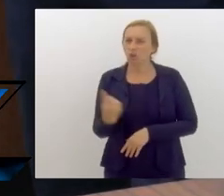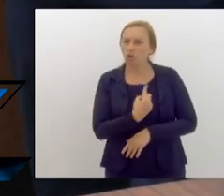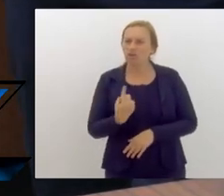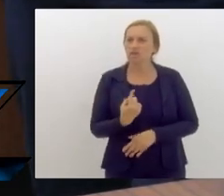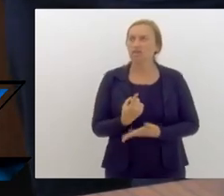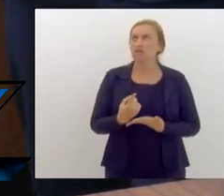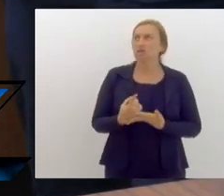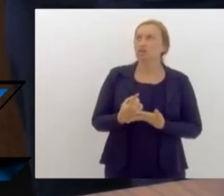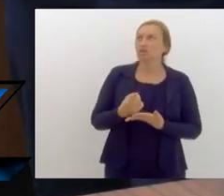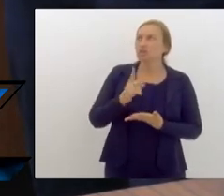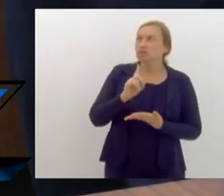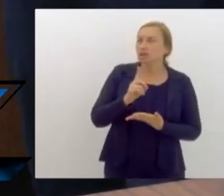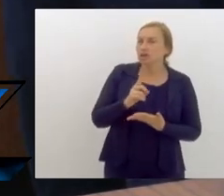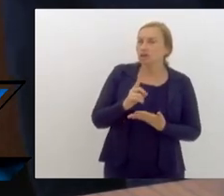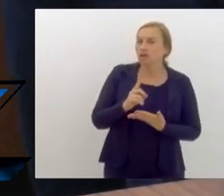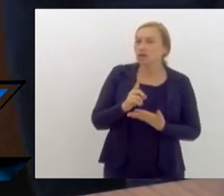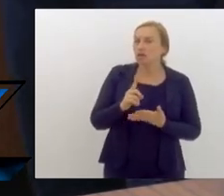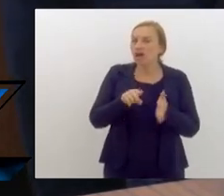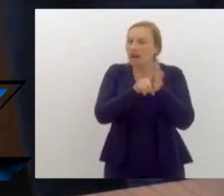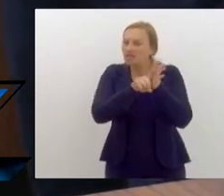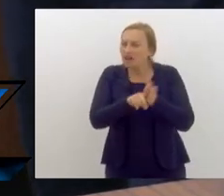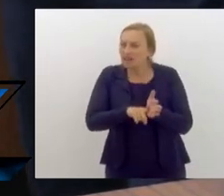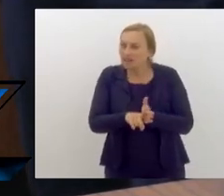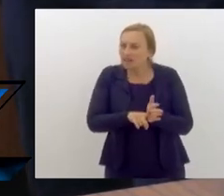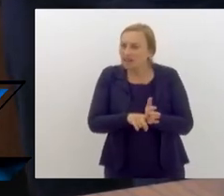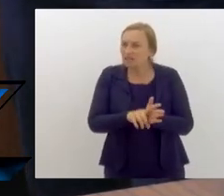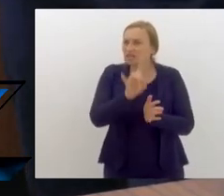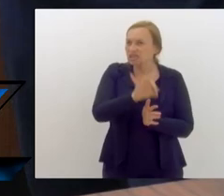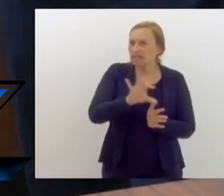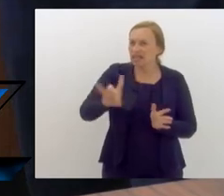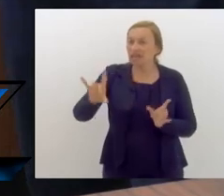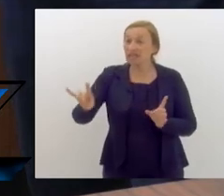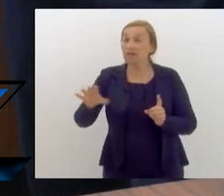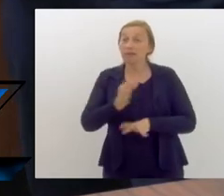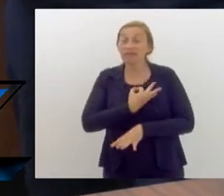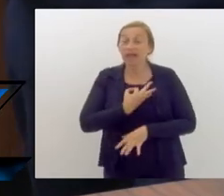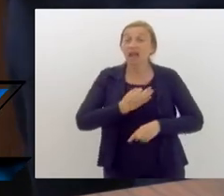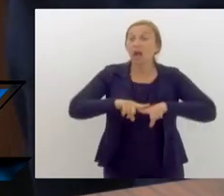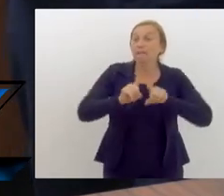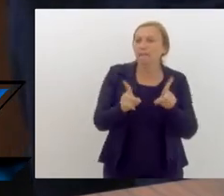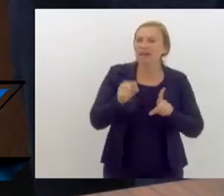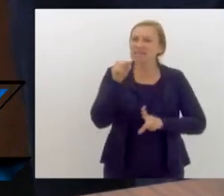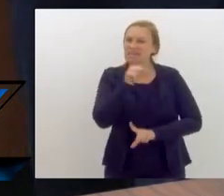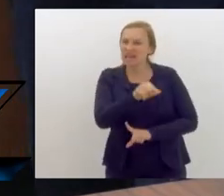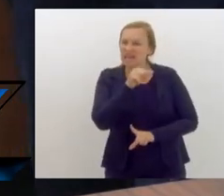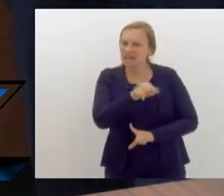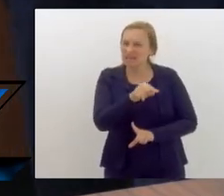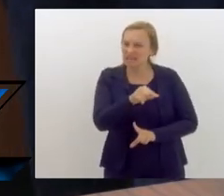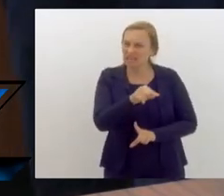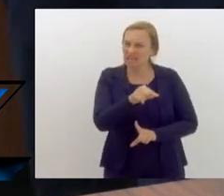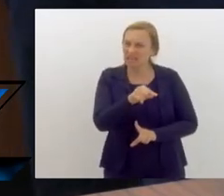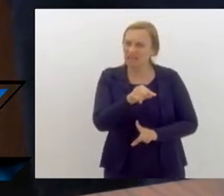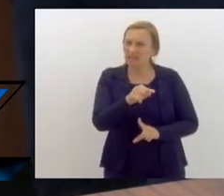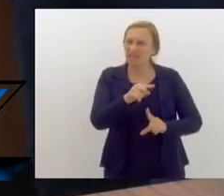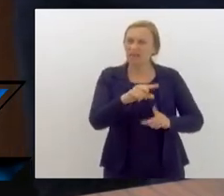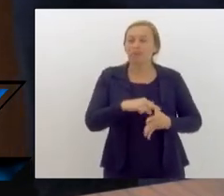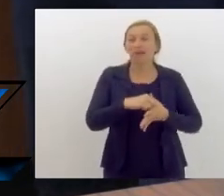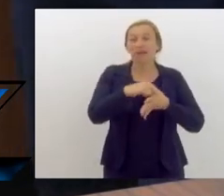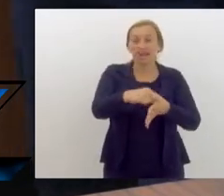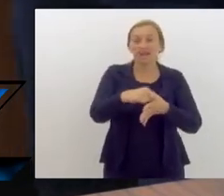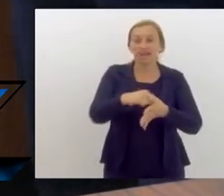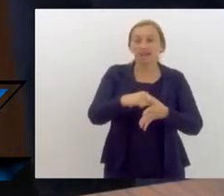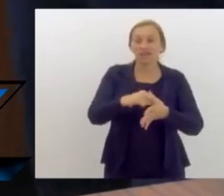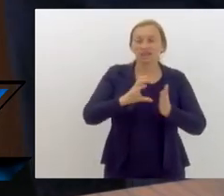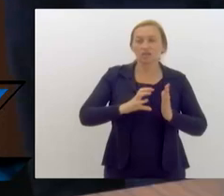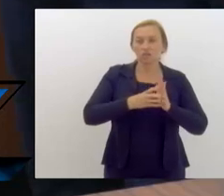não dê vamos nós no plenário avaliar o mérito de cada medalha mas aqui o elemento trazido pela líder da bancada do